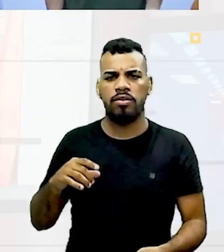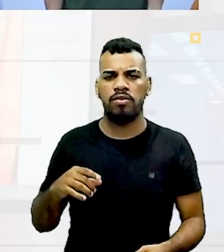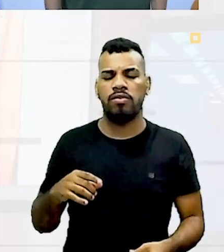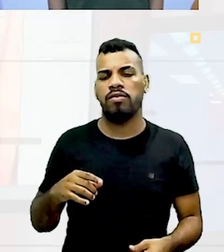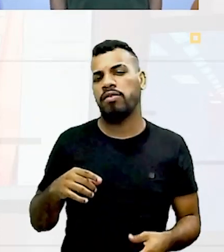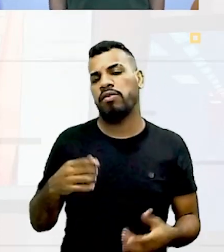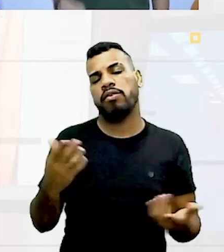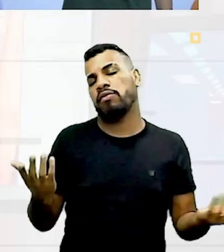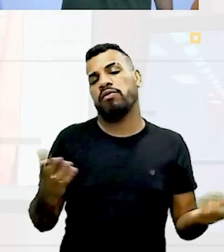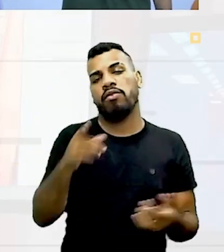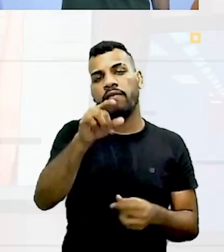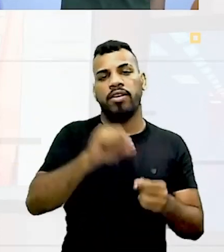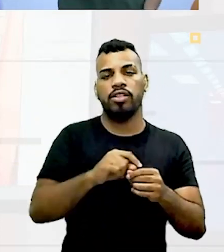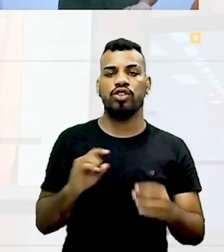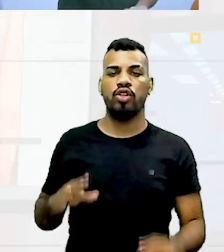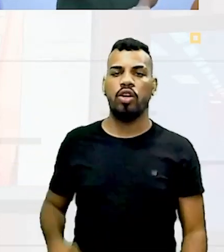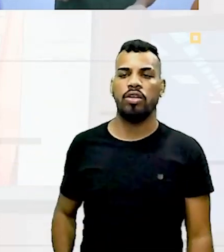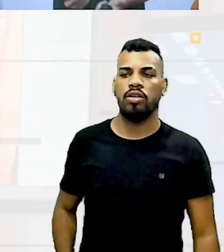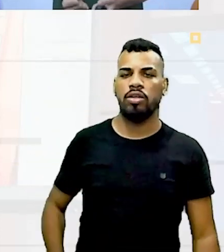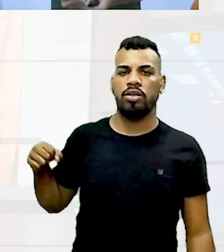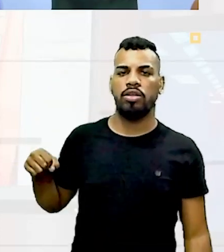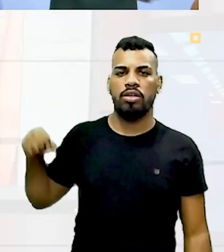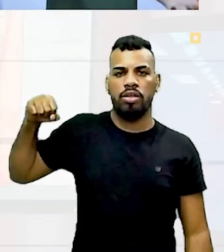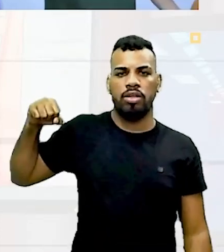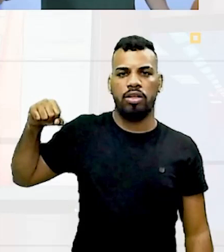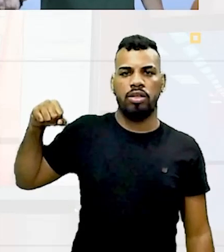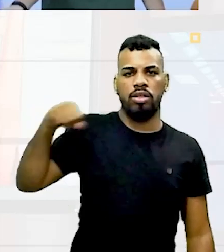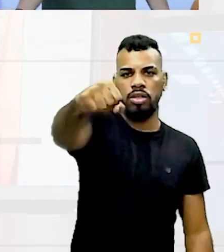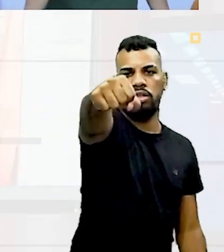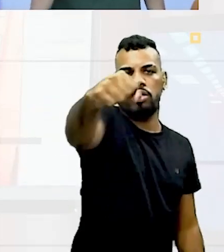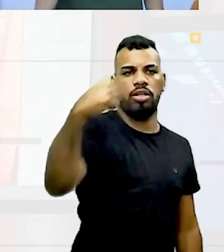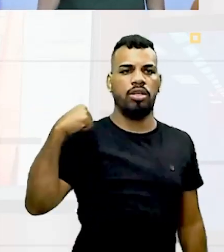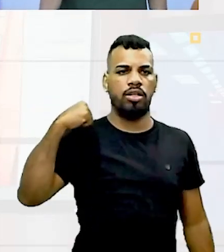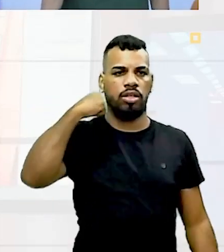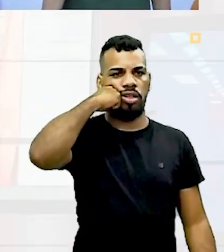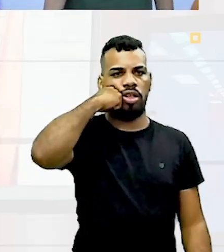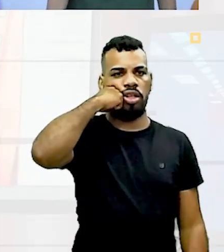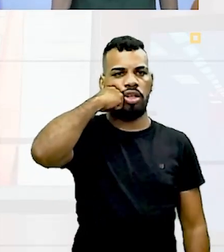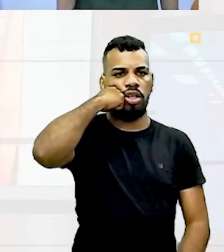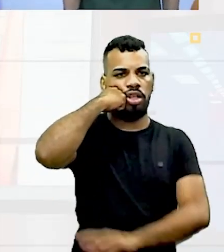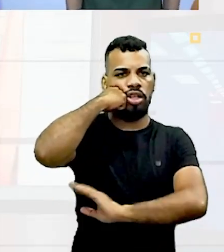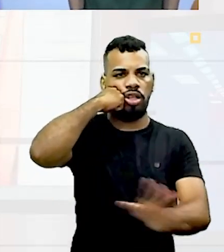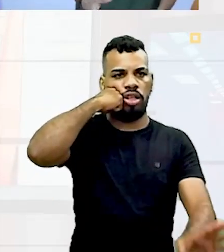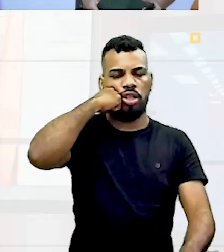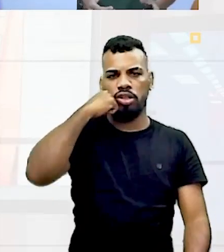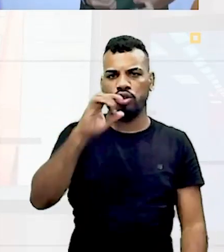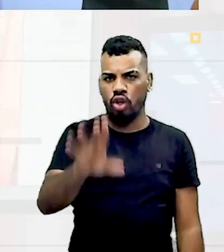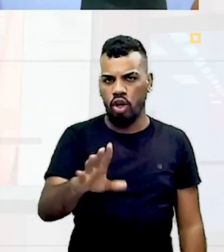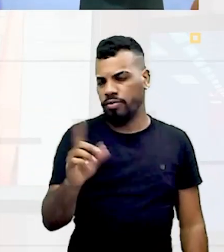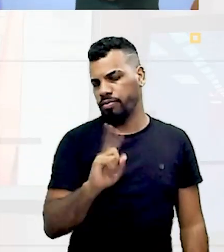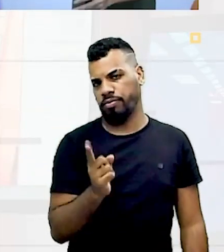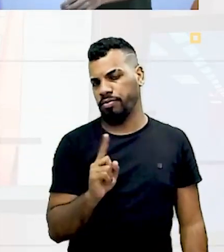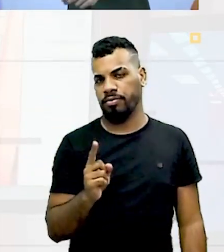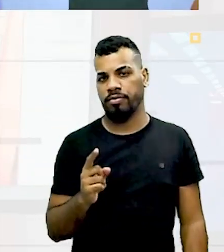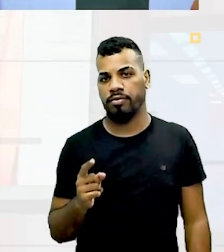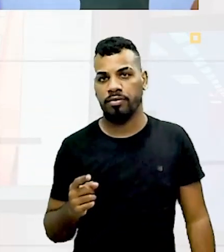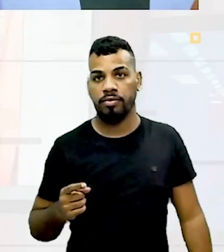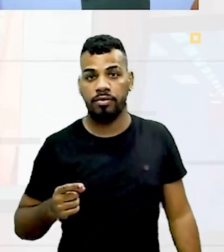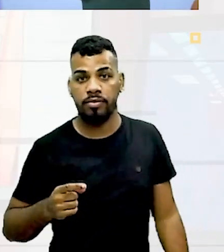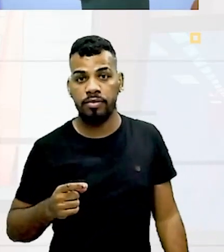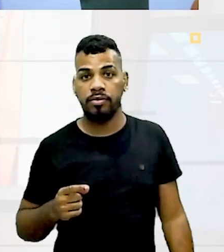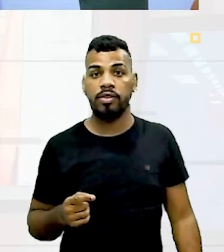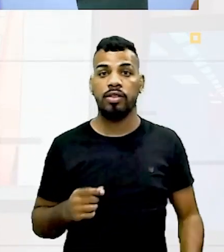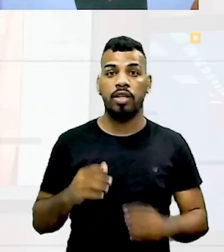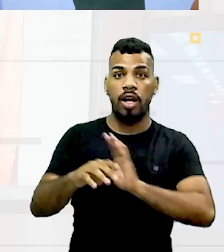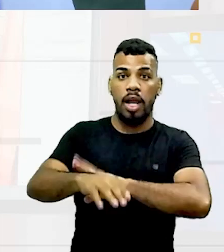simplesmente fazer o personagem levantar o braço e encostar na outra pessoa. A ideia é justamente trazer o braço